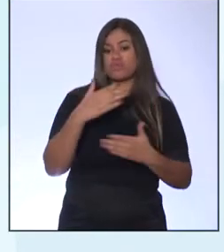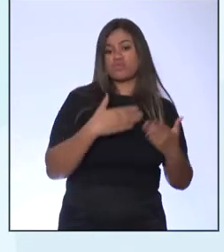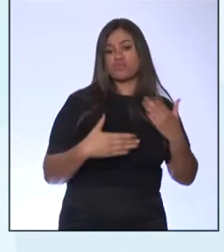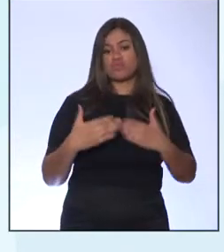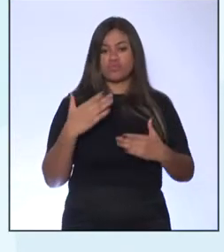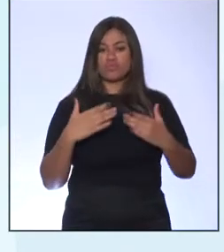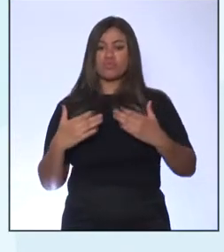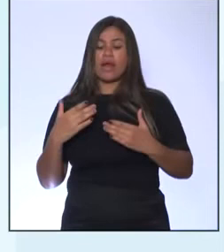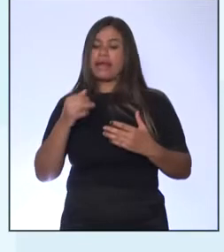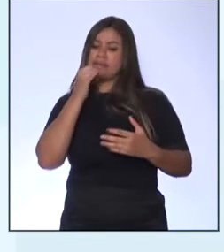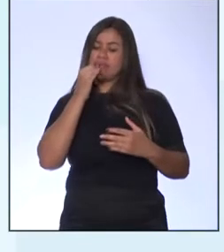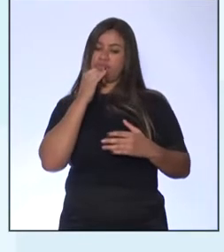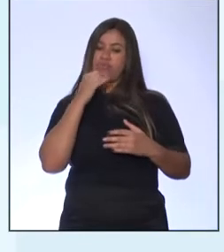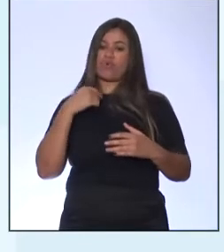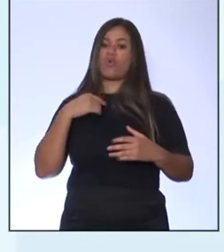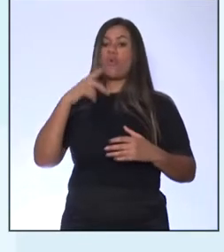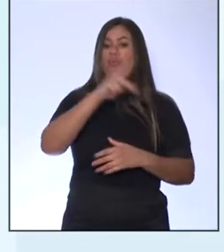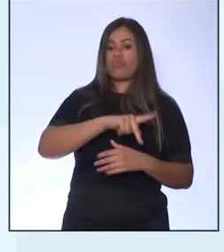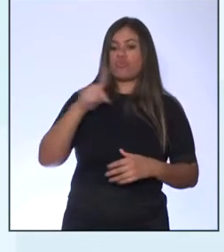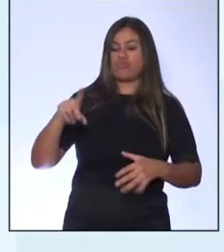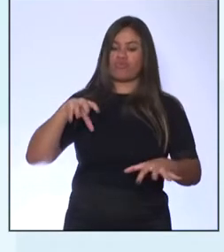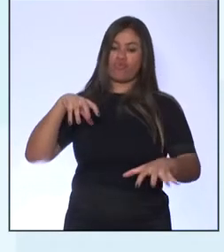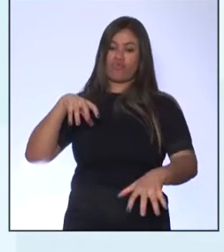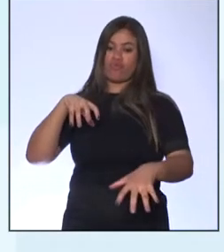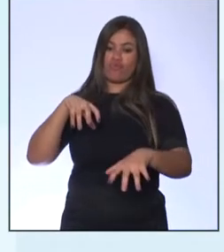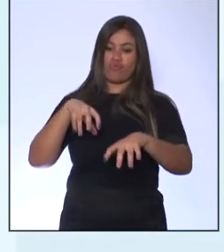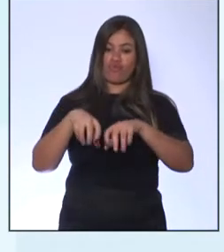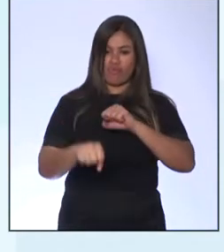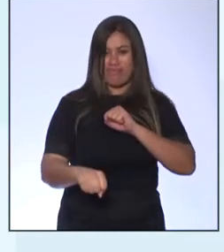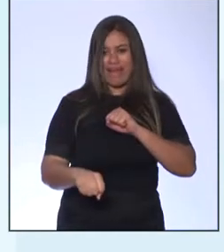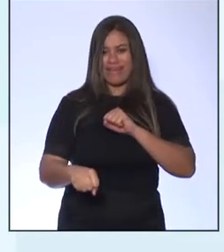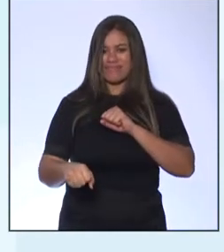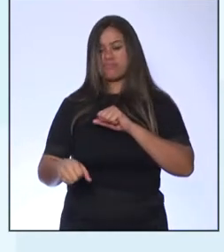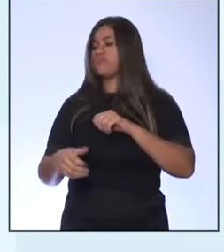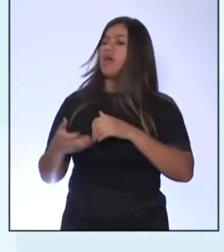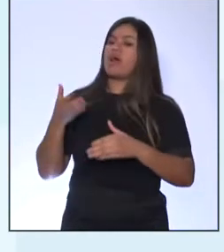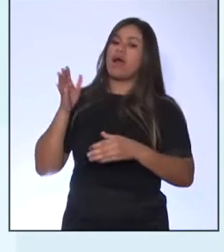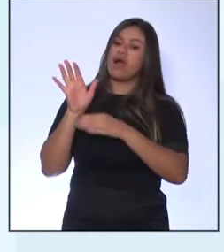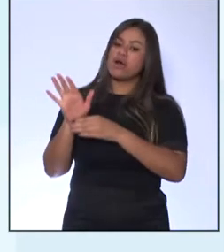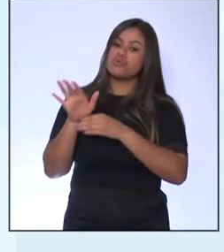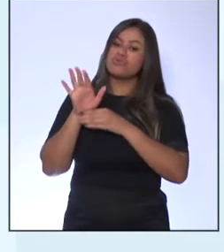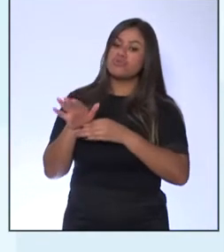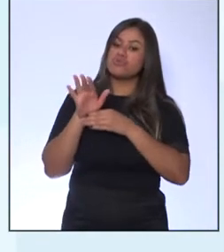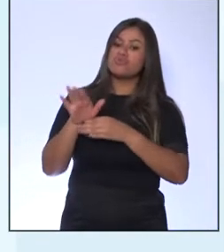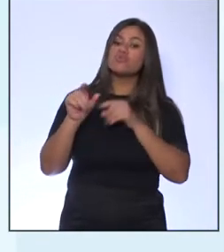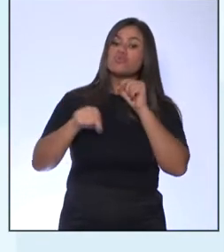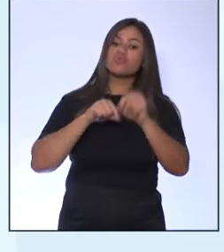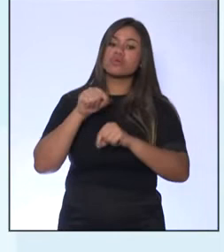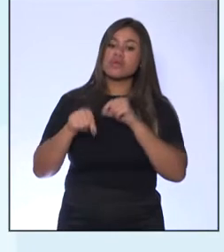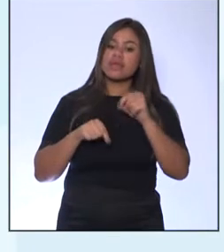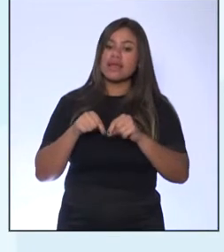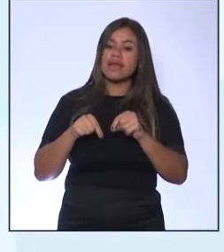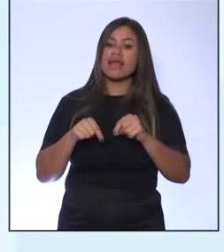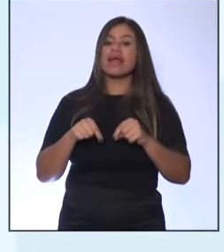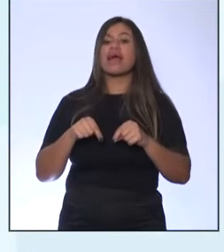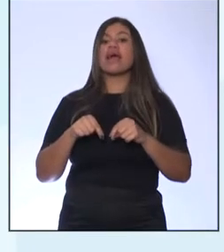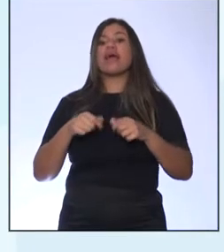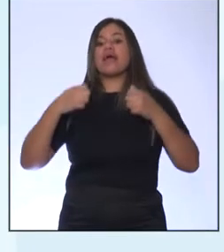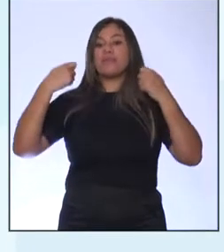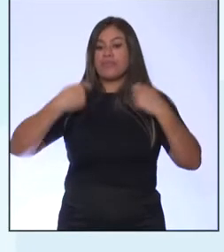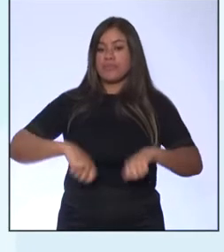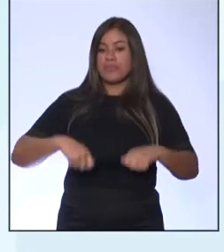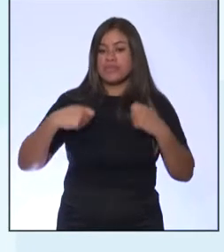a formação do professor, estamos pensando naquele professor que precisa dar conta das